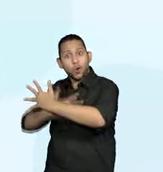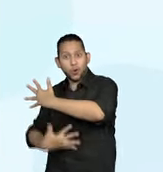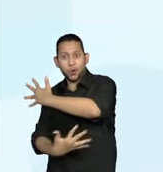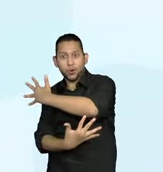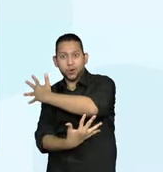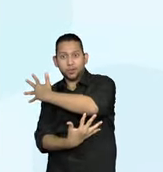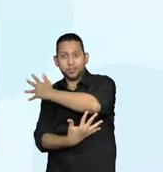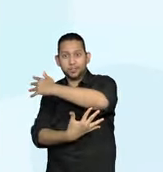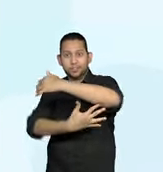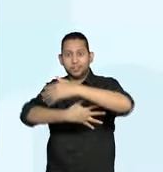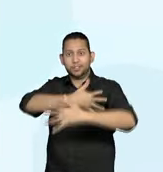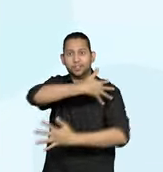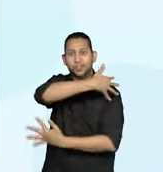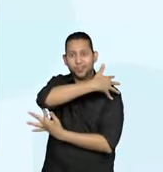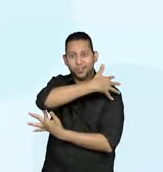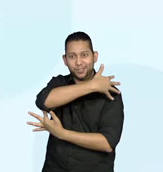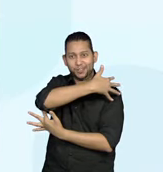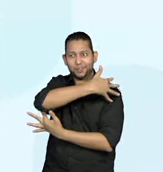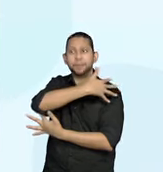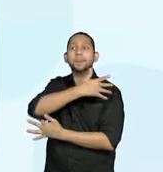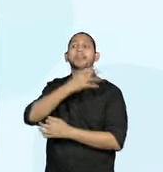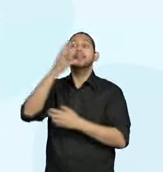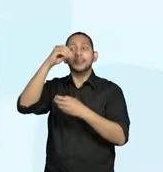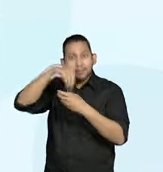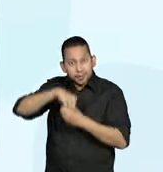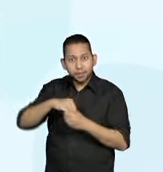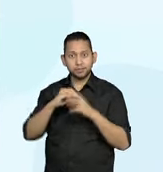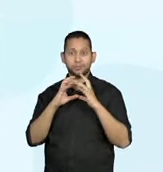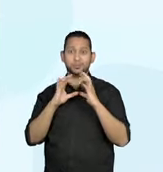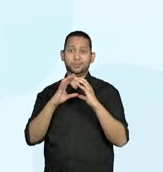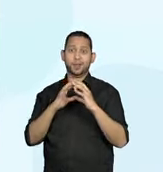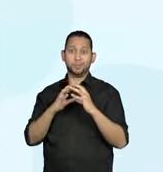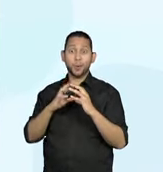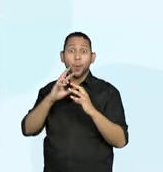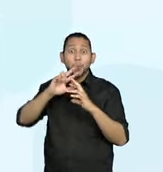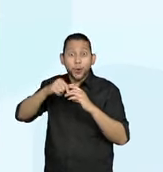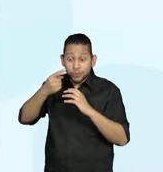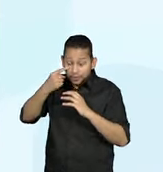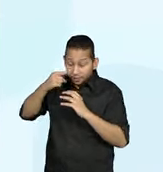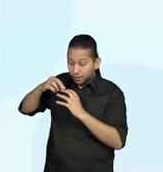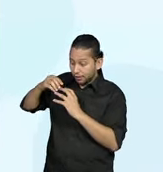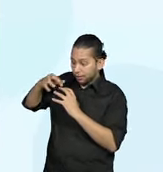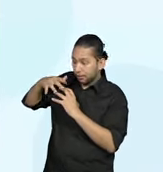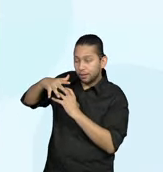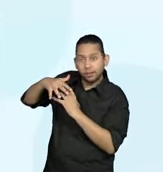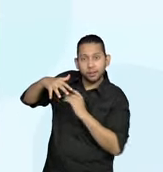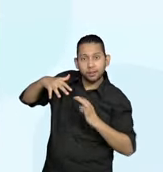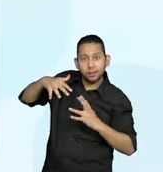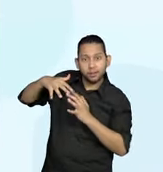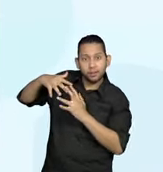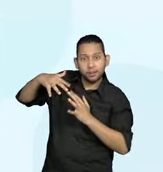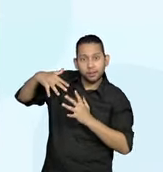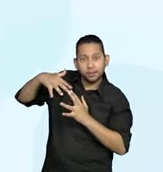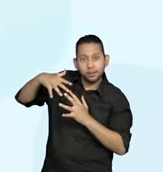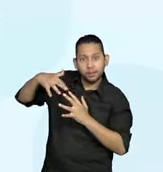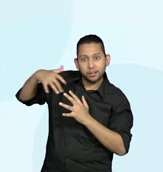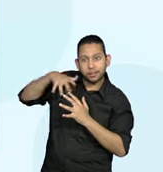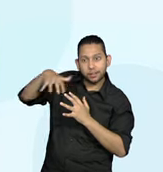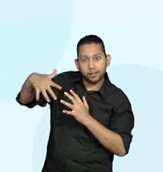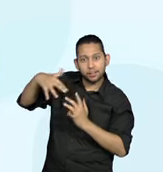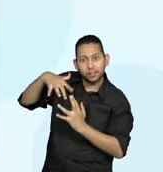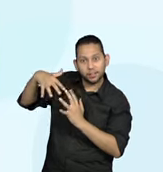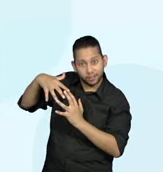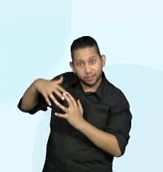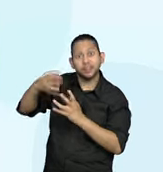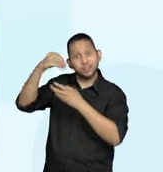que acontece aqui? O estímulo nervoso vai passar por esse axônio, veio lá de outro neurônio,